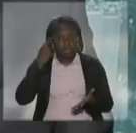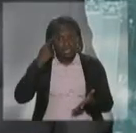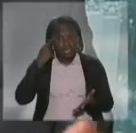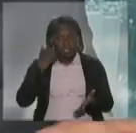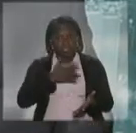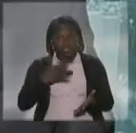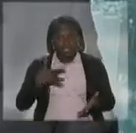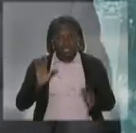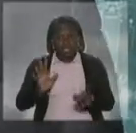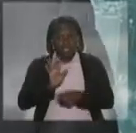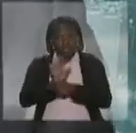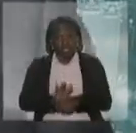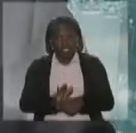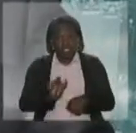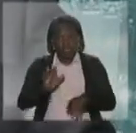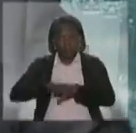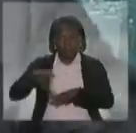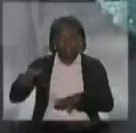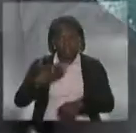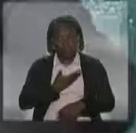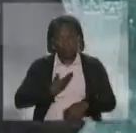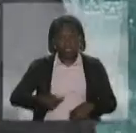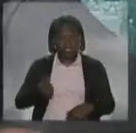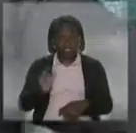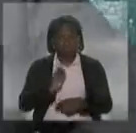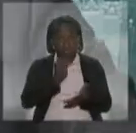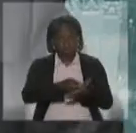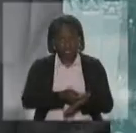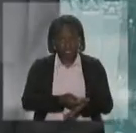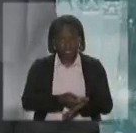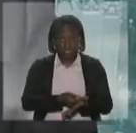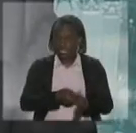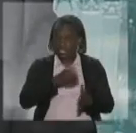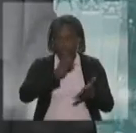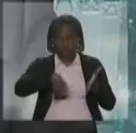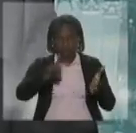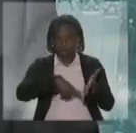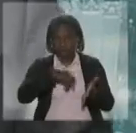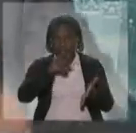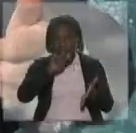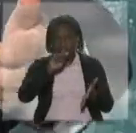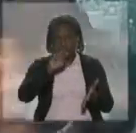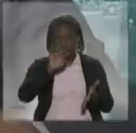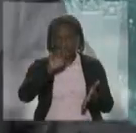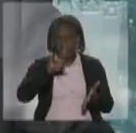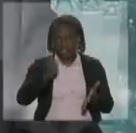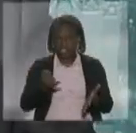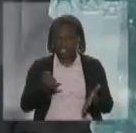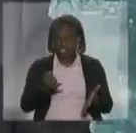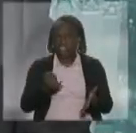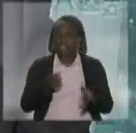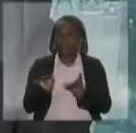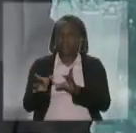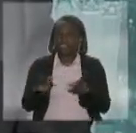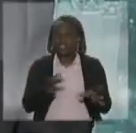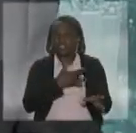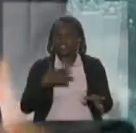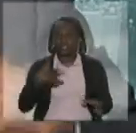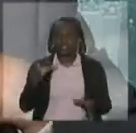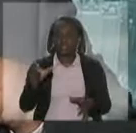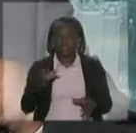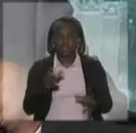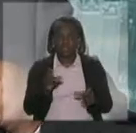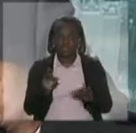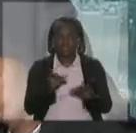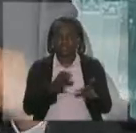saúde fosse custeado com recursos do tesouro a yannick na rede a 0 e começa a vender planos de saúde aí